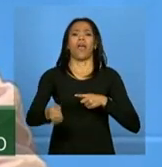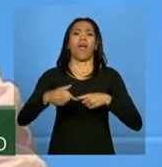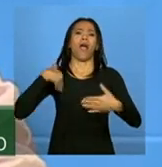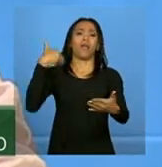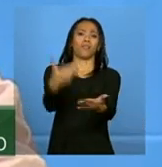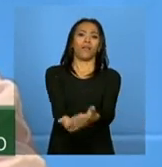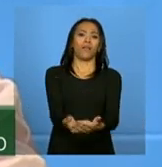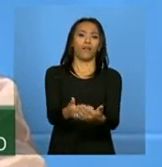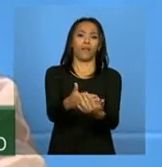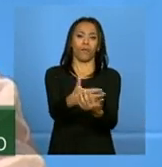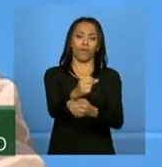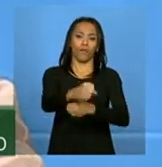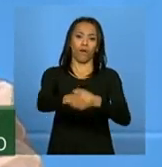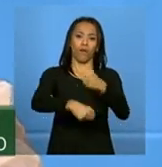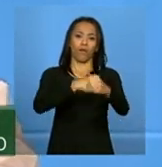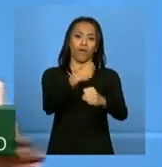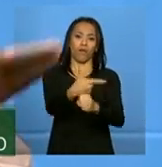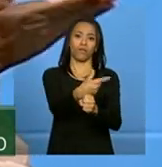2016.